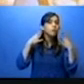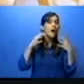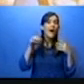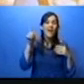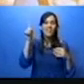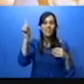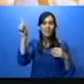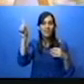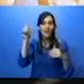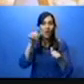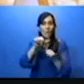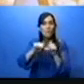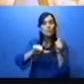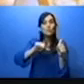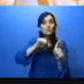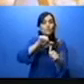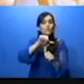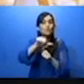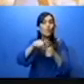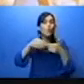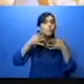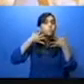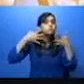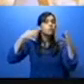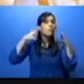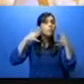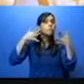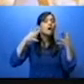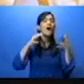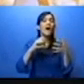animal, houve uma alteração nas suas brânquias e desenvolveu uma outra